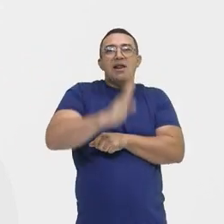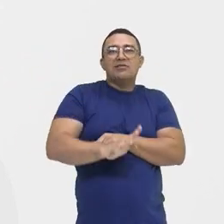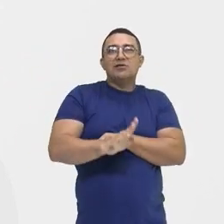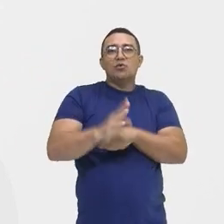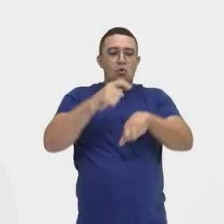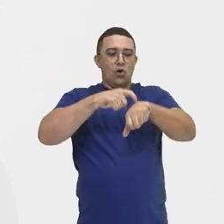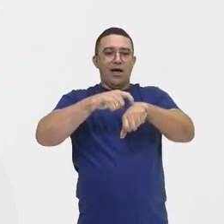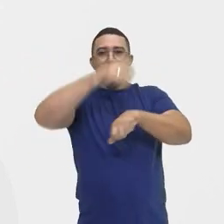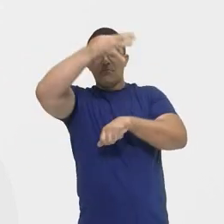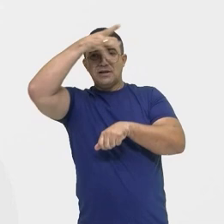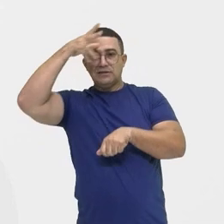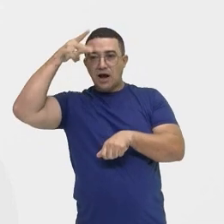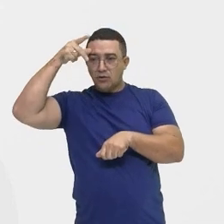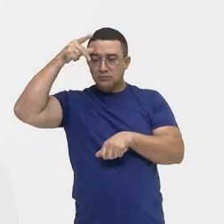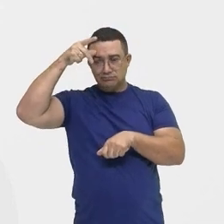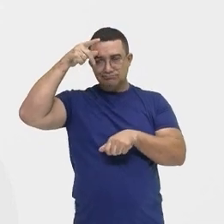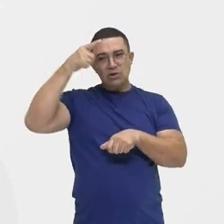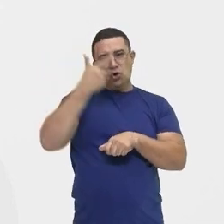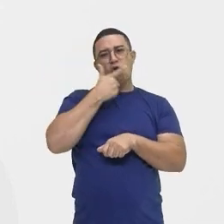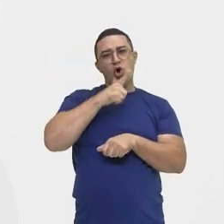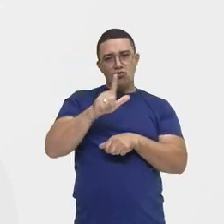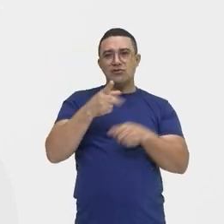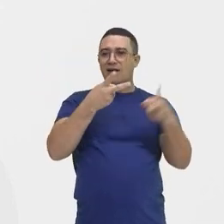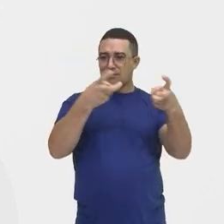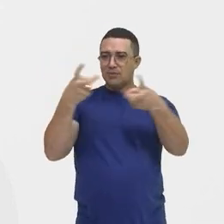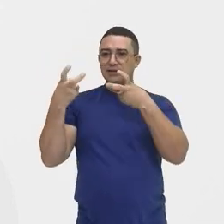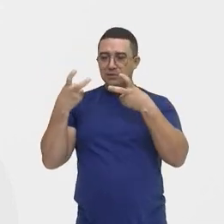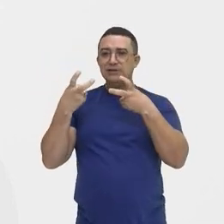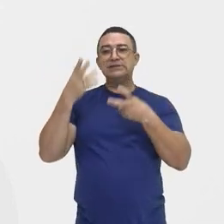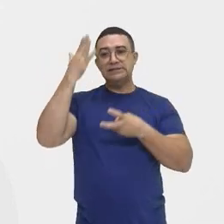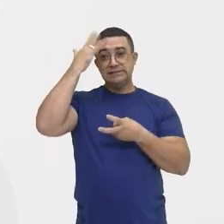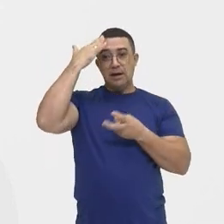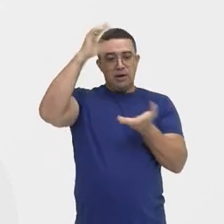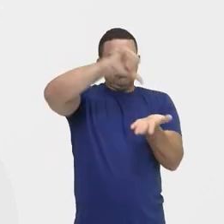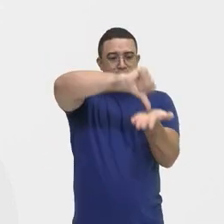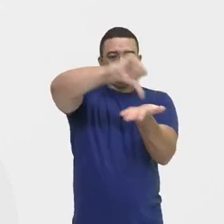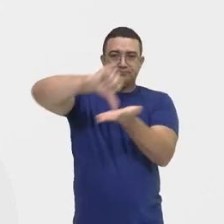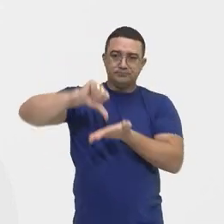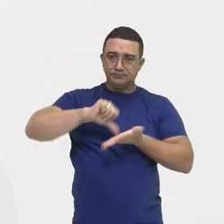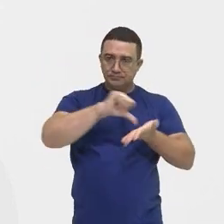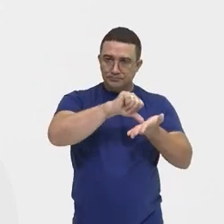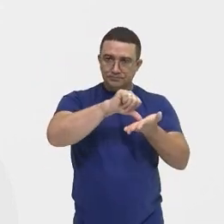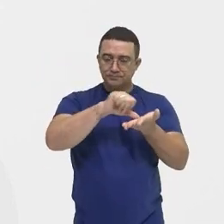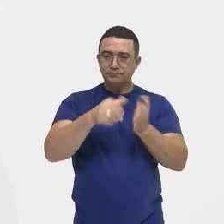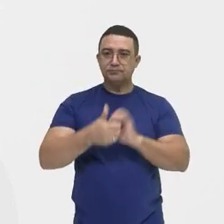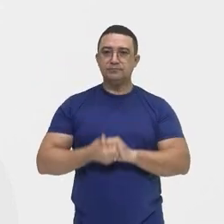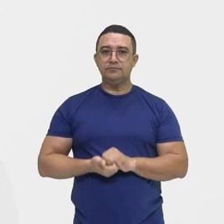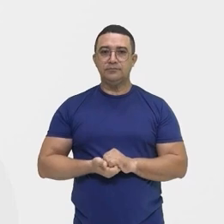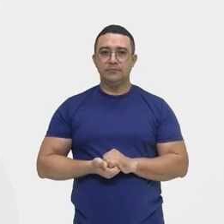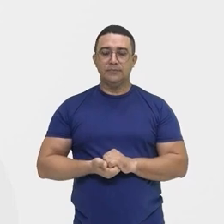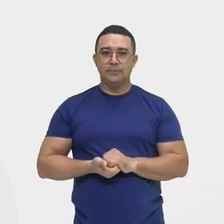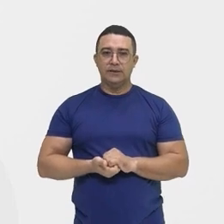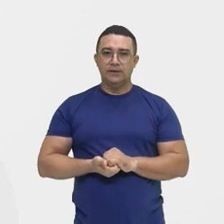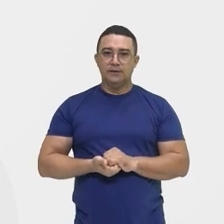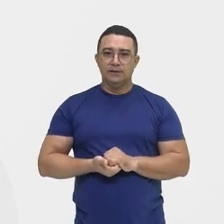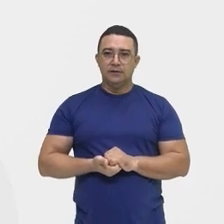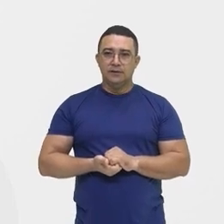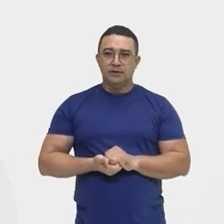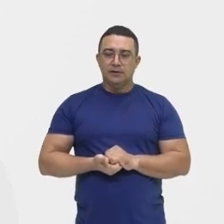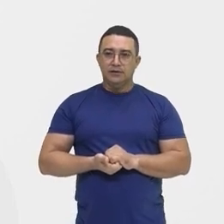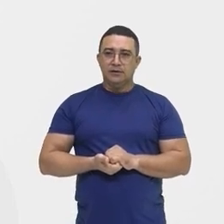horário daqui de Manaus. E aí a gente consegue localizar. Além disso também, gente,